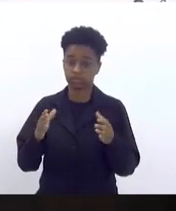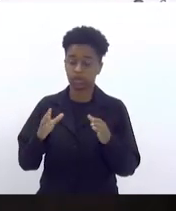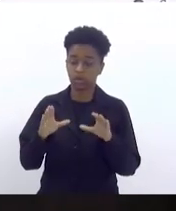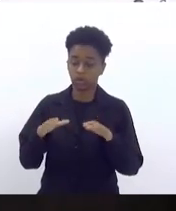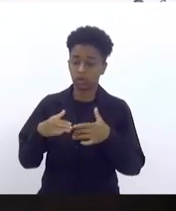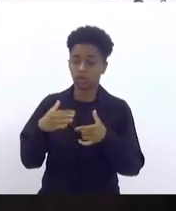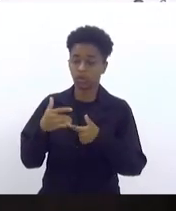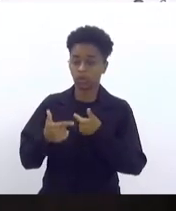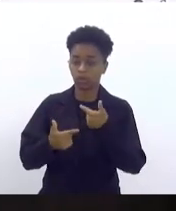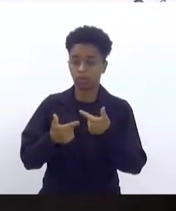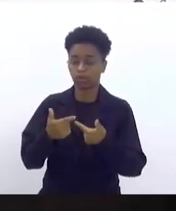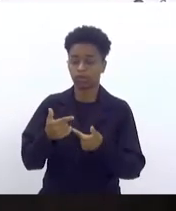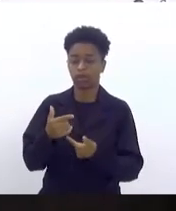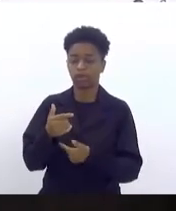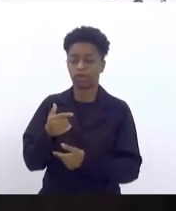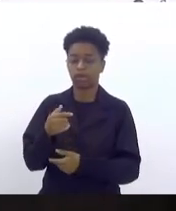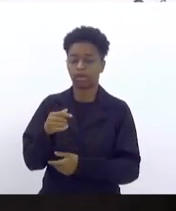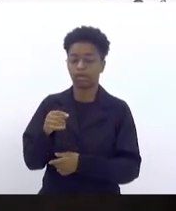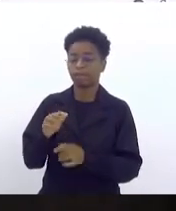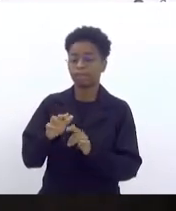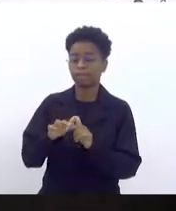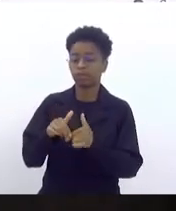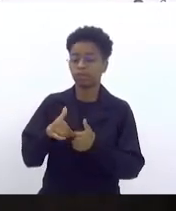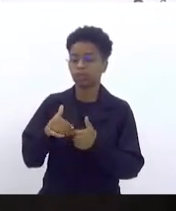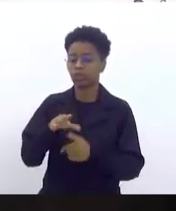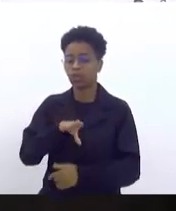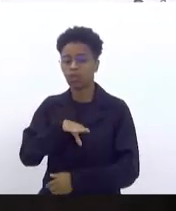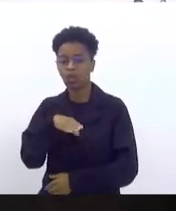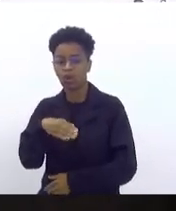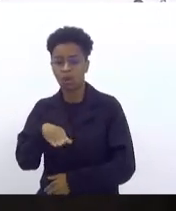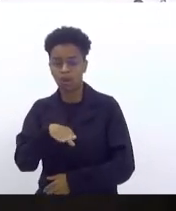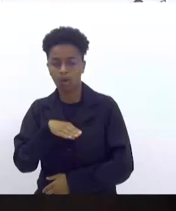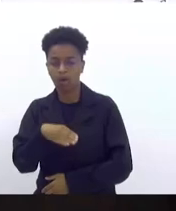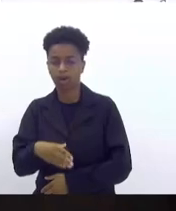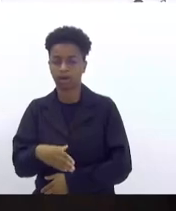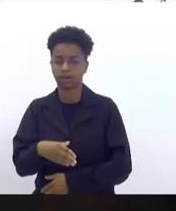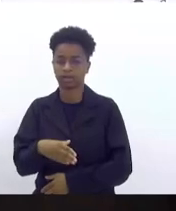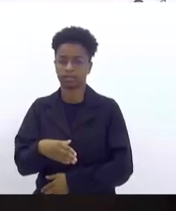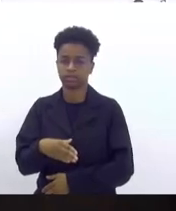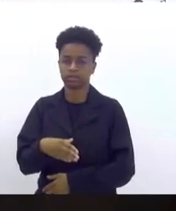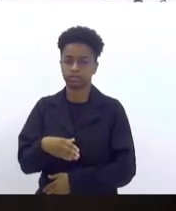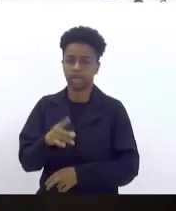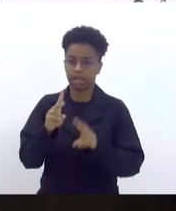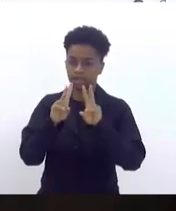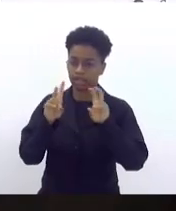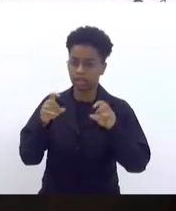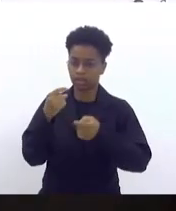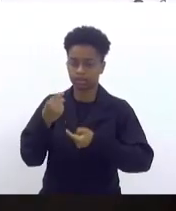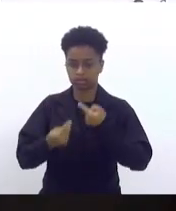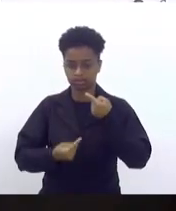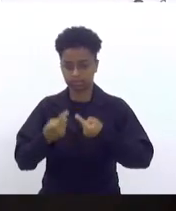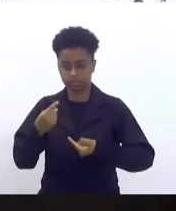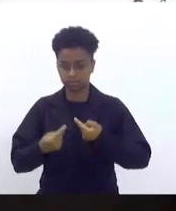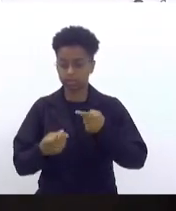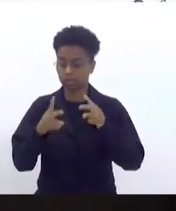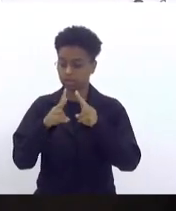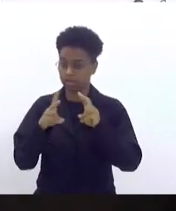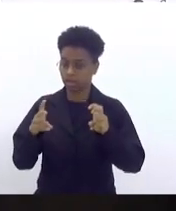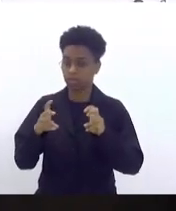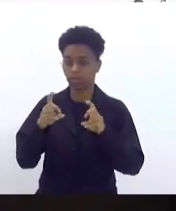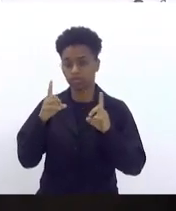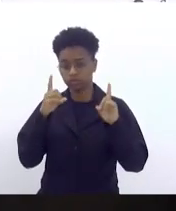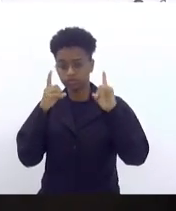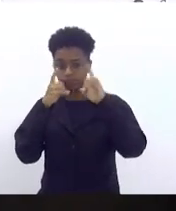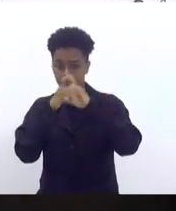pela coragem de estar mexendo nesse tema um tema delicado mas um tema